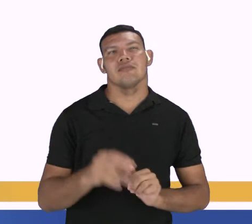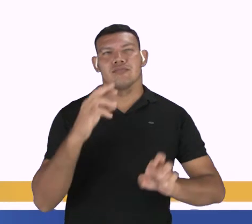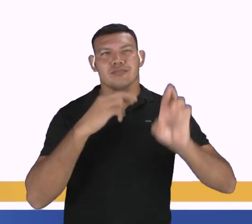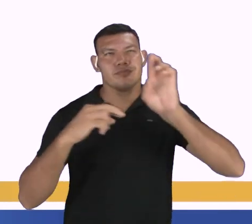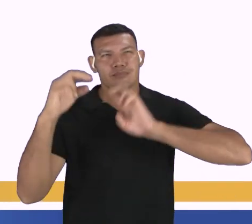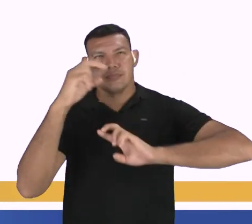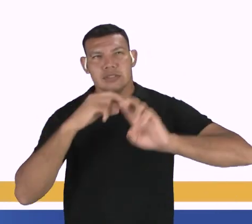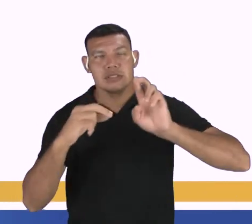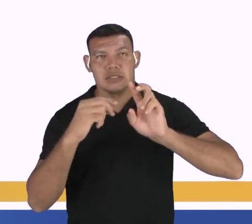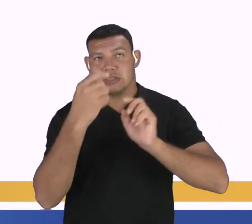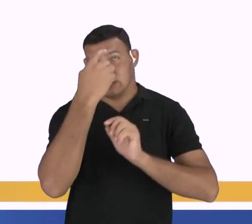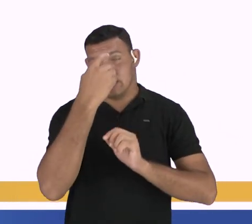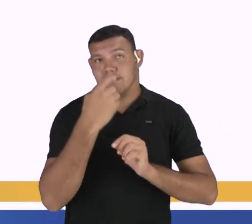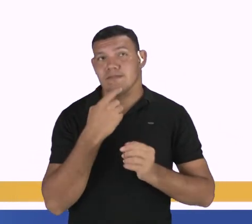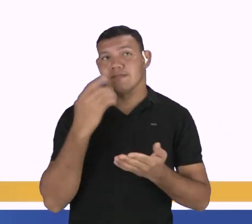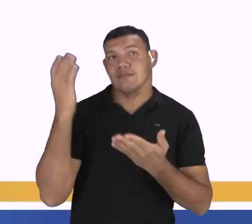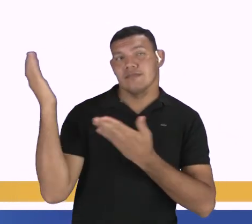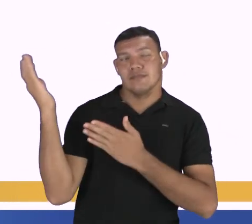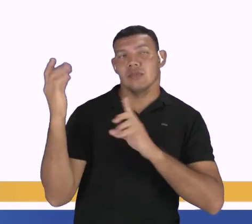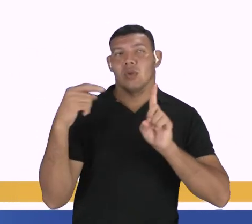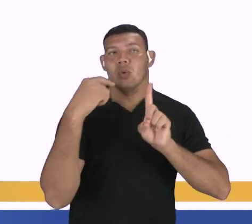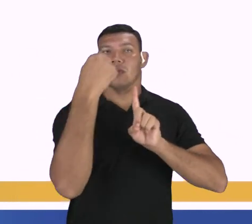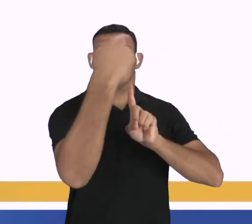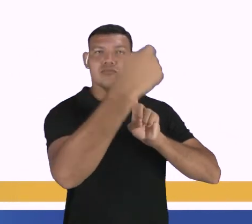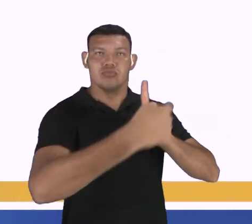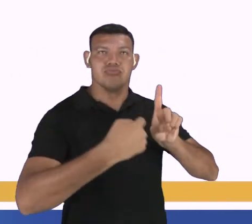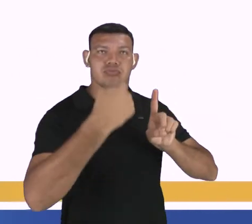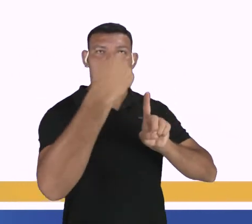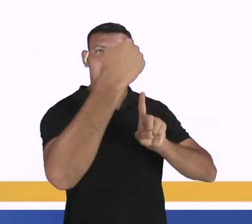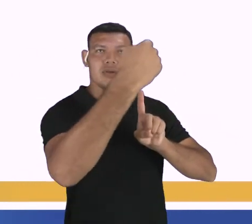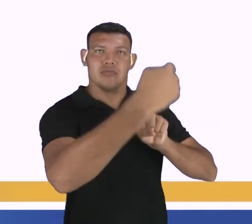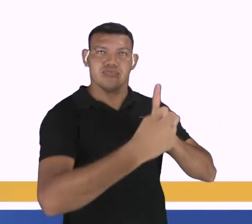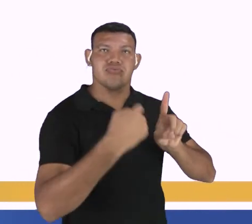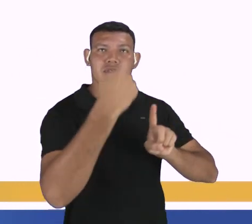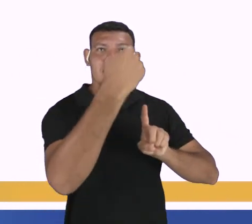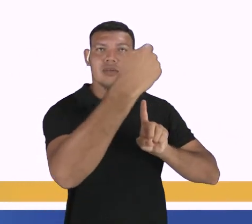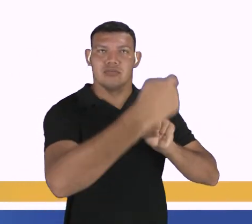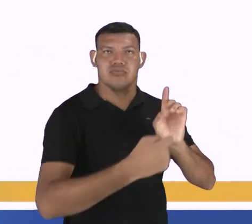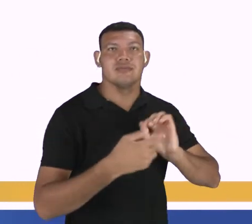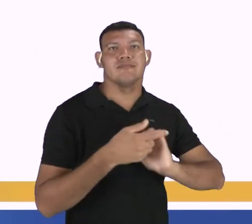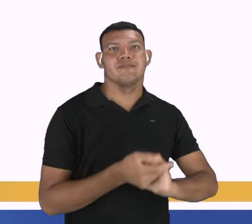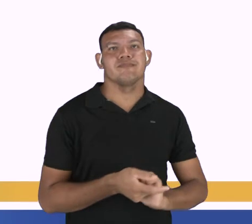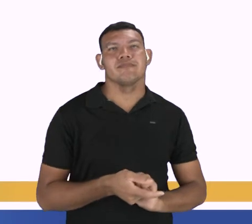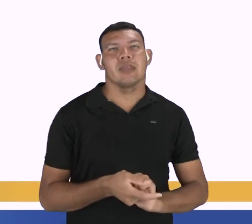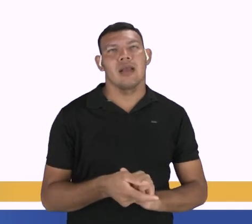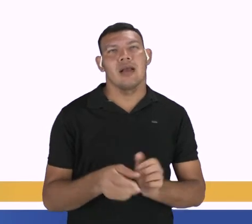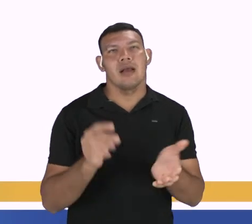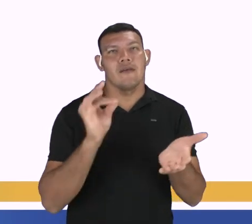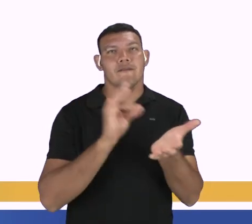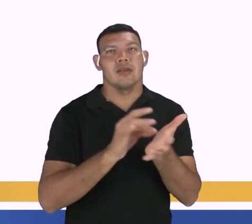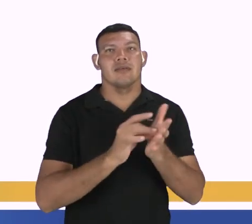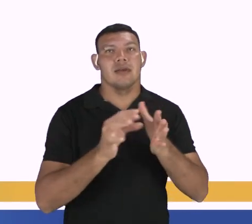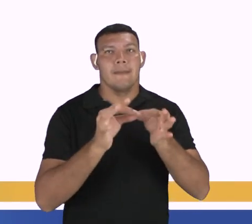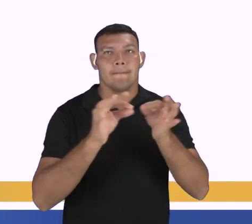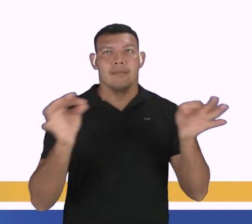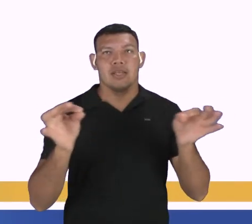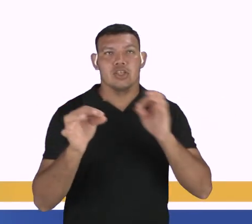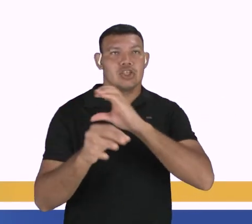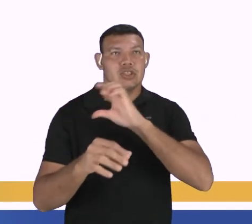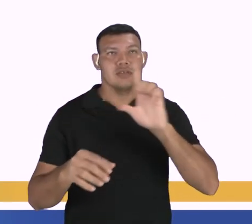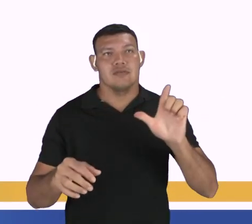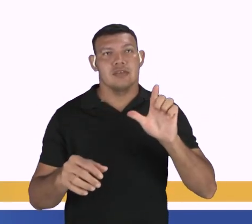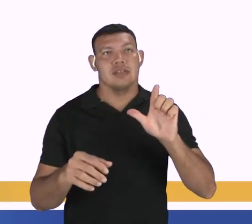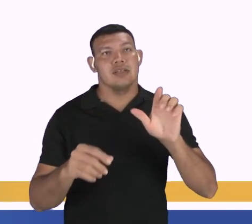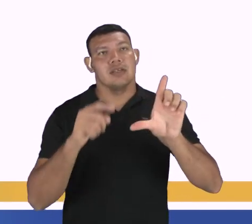mais próxima? Então vamos lá. Aqui nós temos o catavento, certinho. Observe que essas pás, elas vão sofrer um